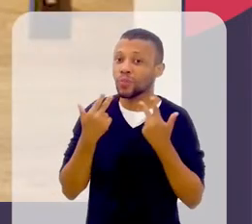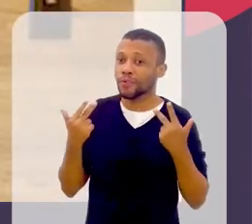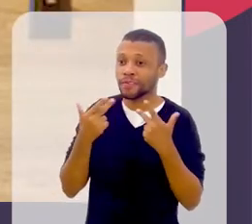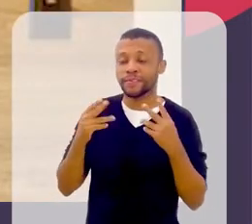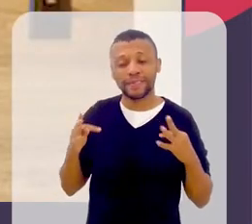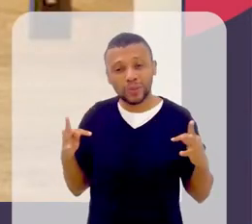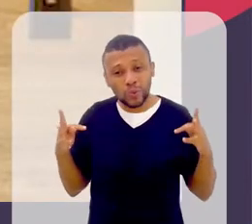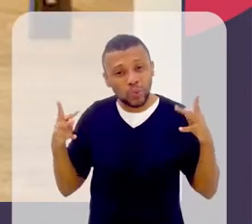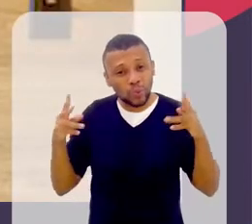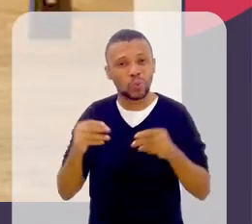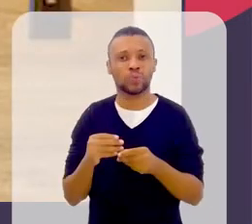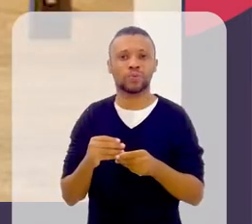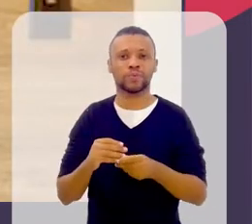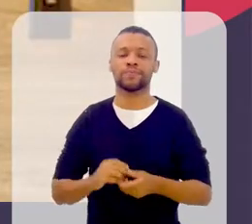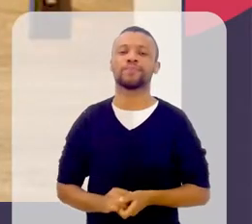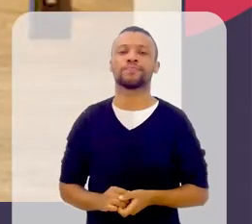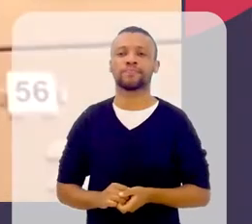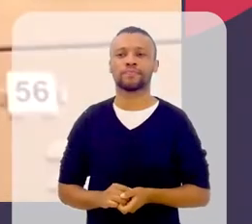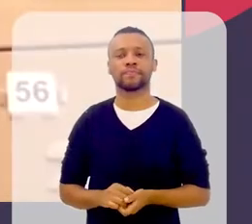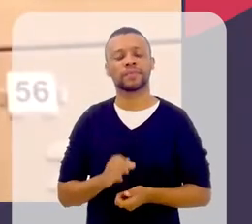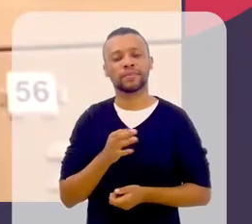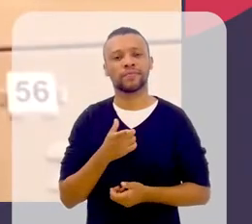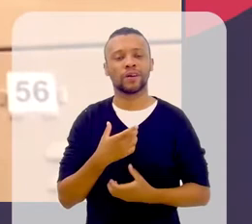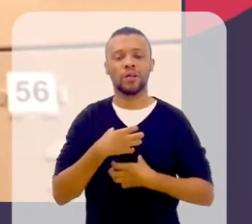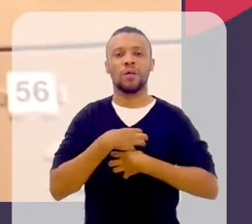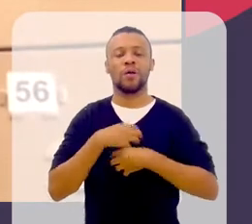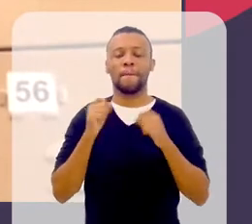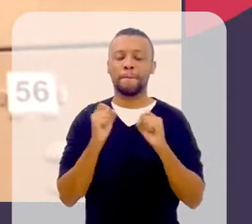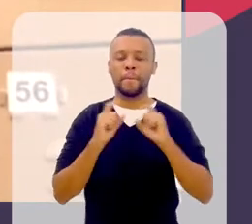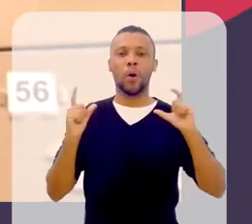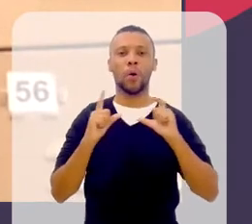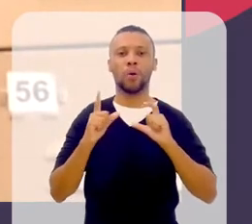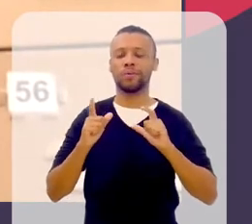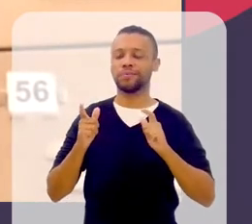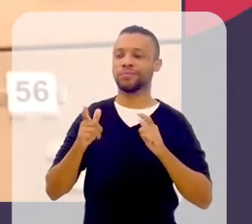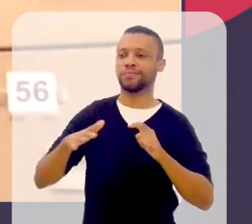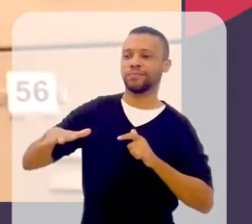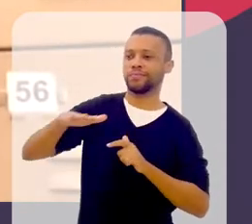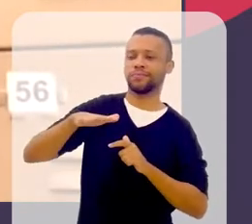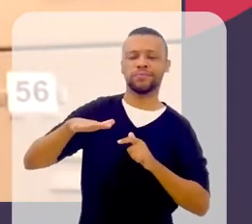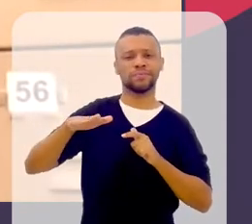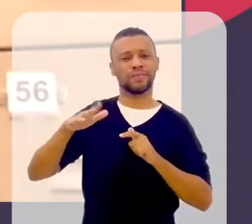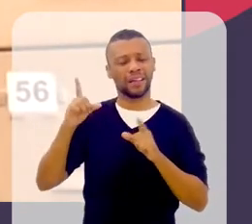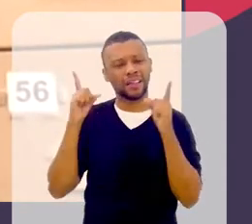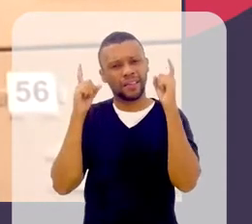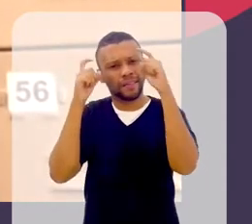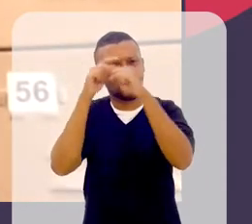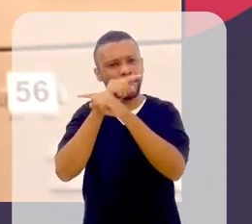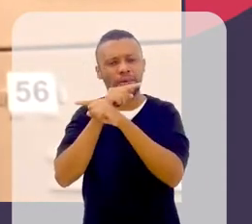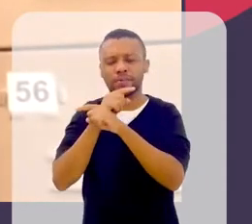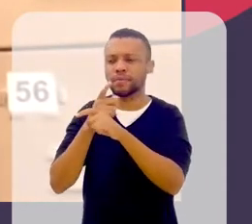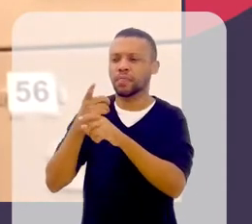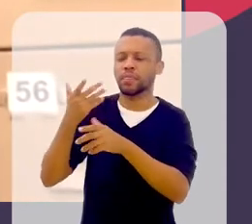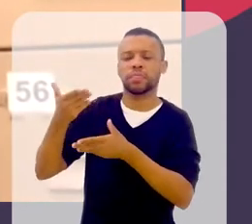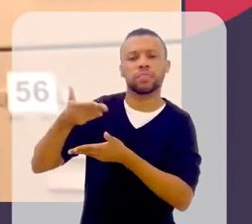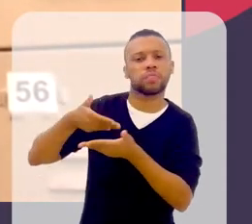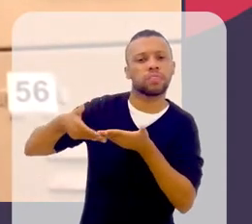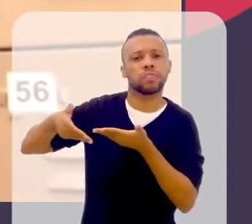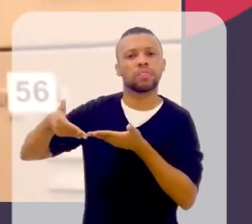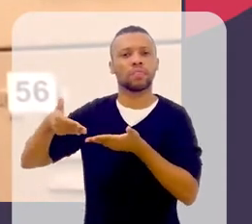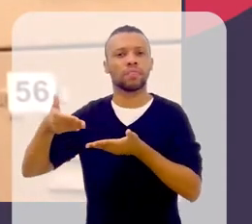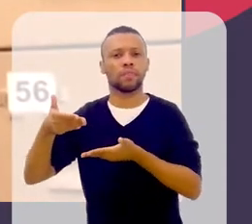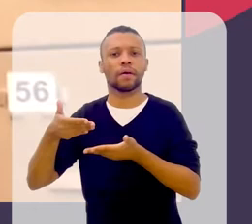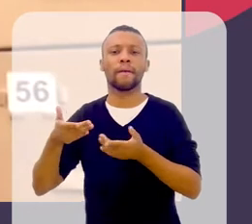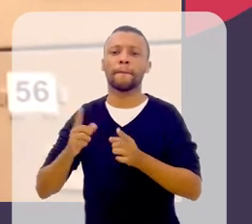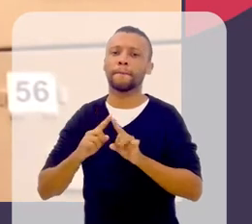Tudo Foi um novidade, desafio. tudo. Foi um choque, assim, no mercado, era difícil, sabe? Mas.